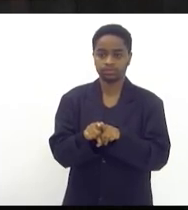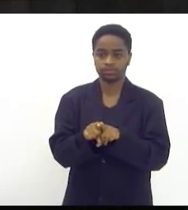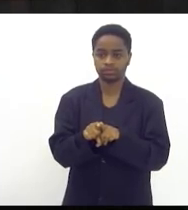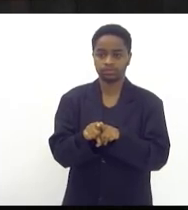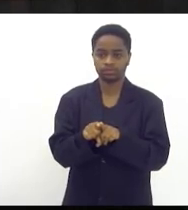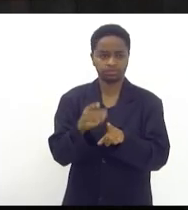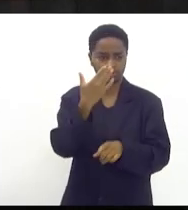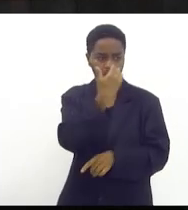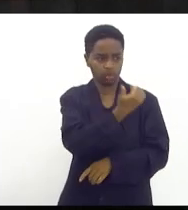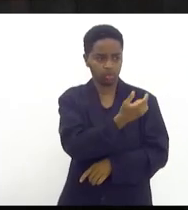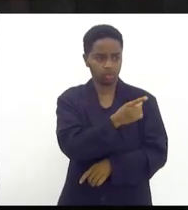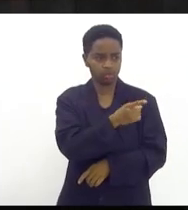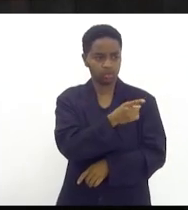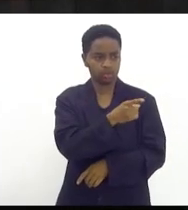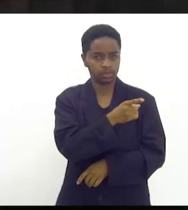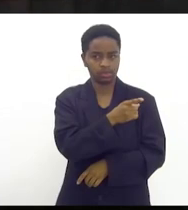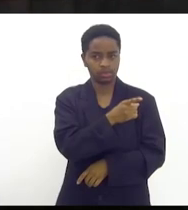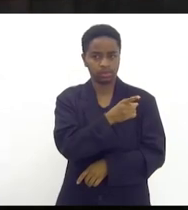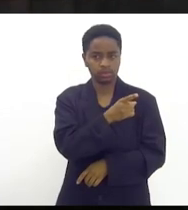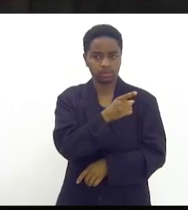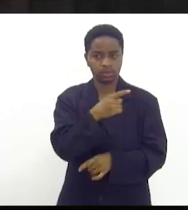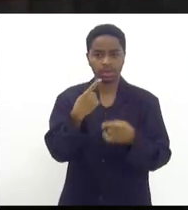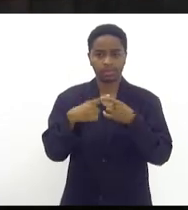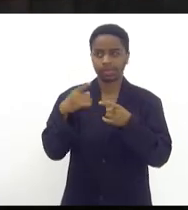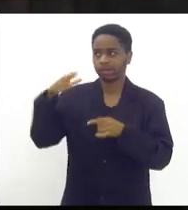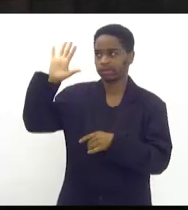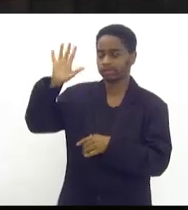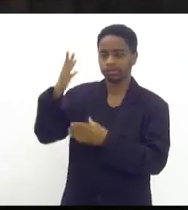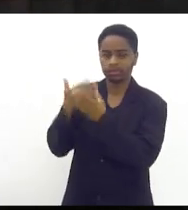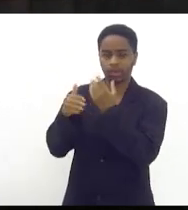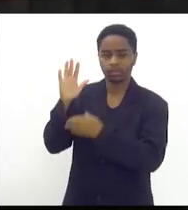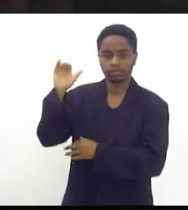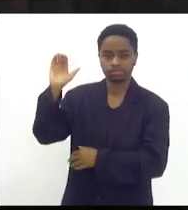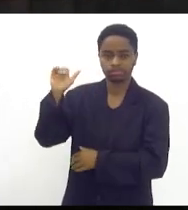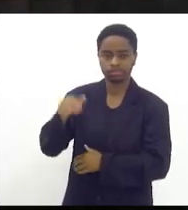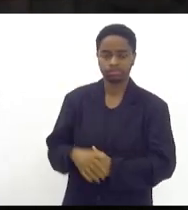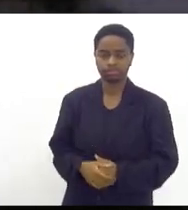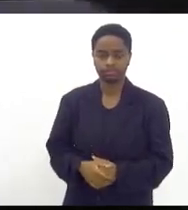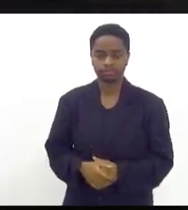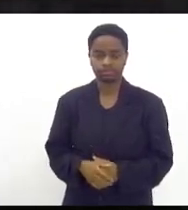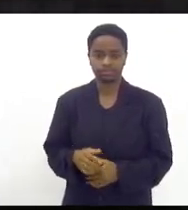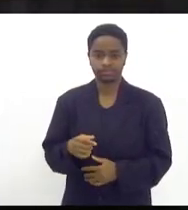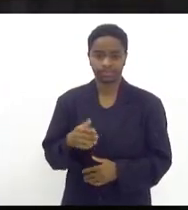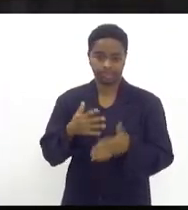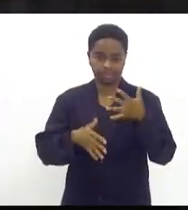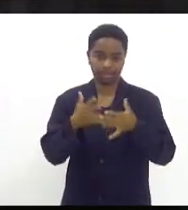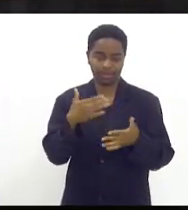Me chamou, Carlinhos? Ah, que você fez um... Me atrapalhou,